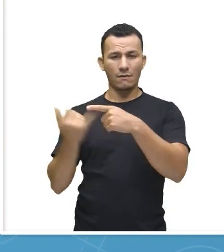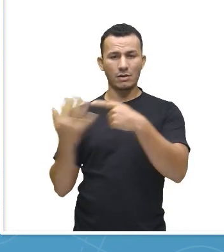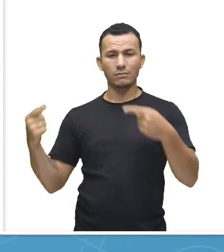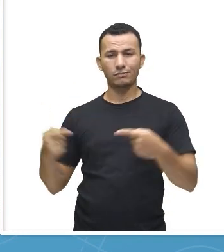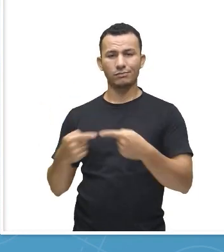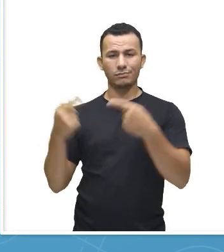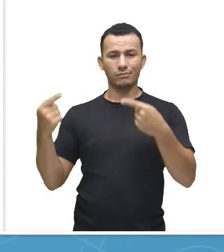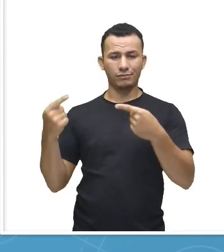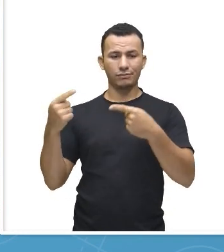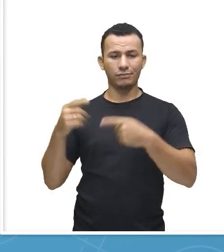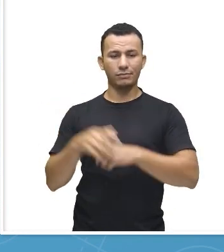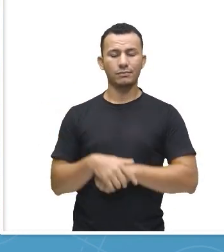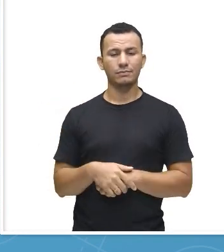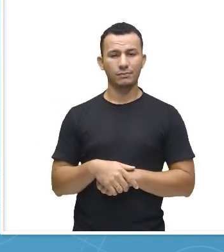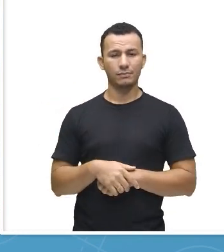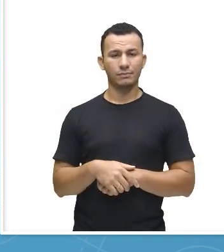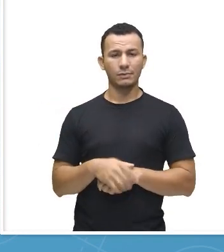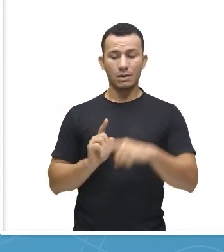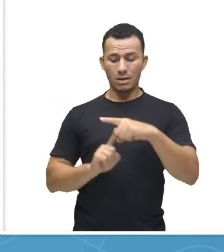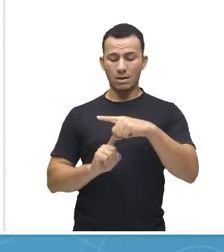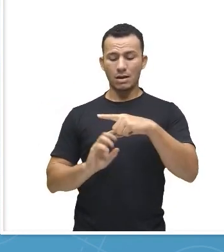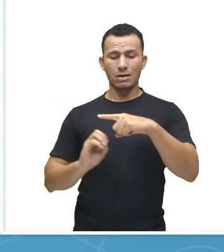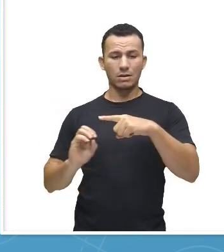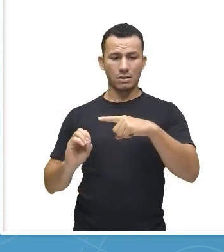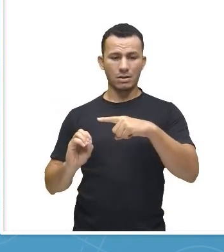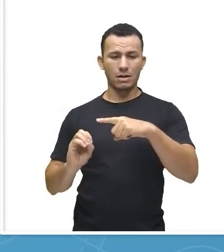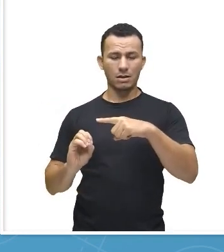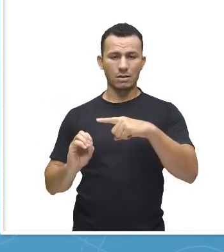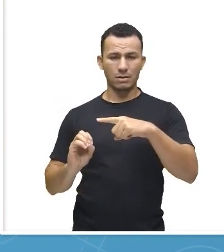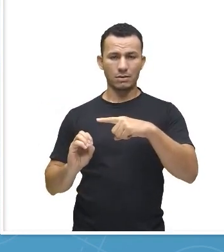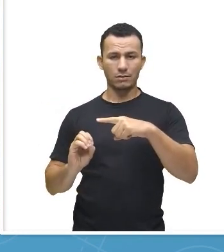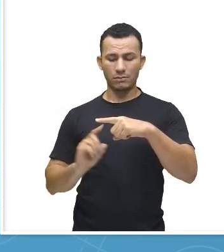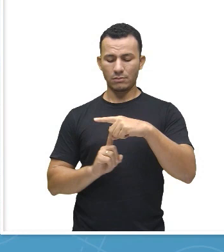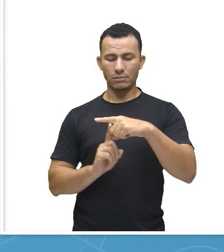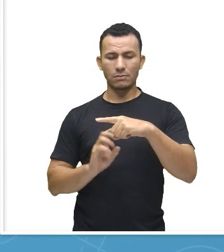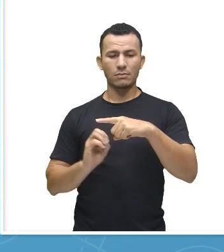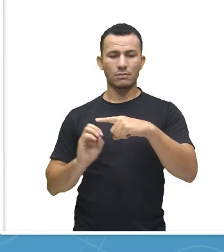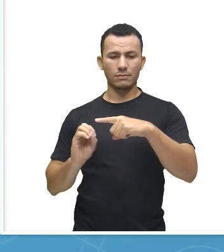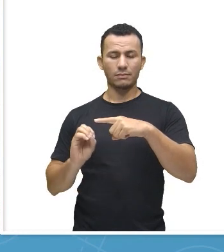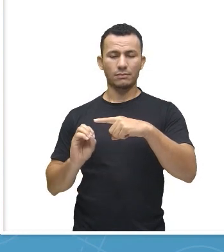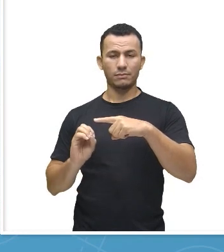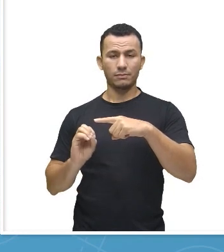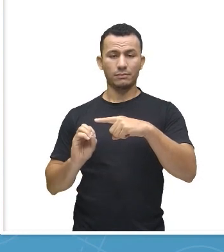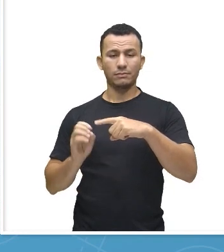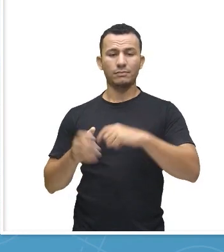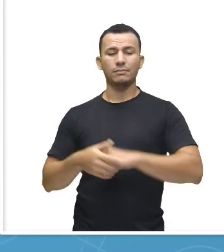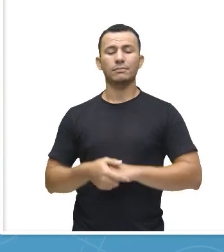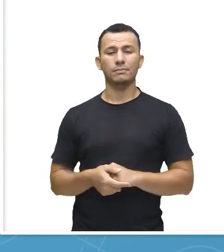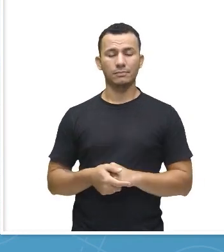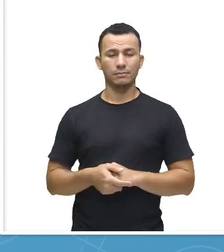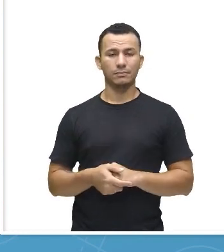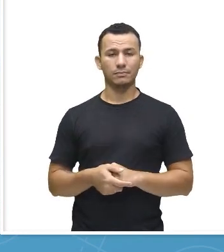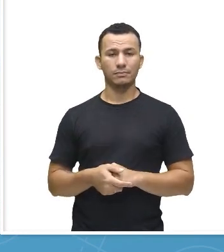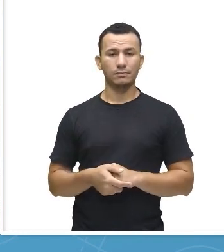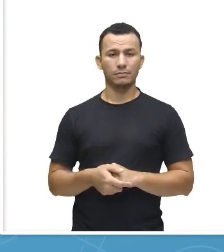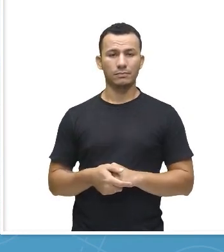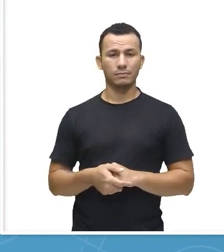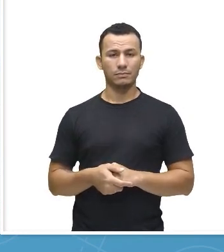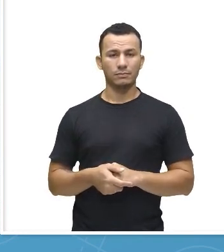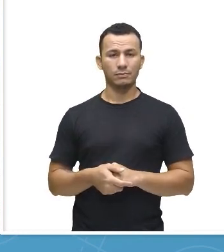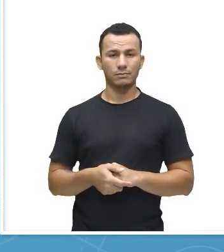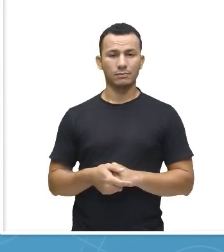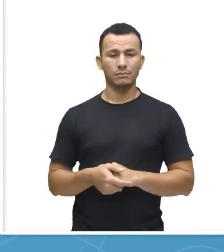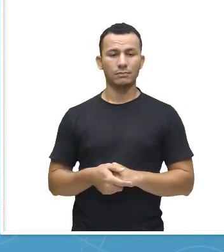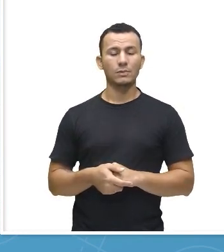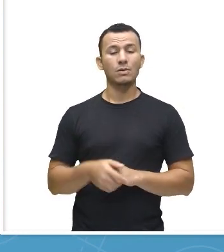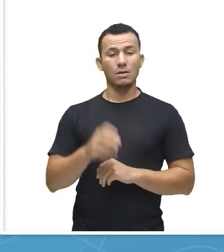O denominador é uma potência de 10. E aí nós teremos o número, né? Copia